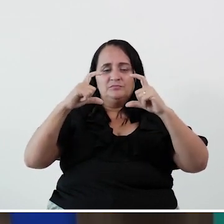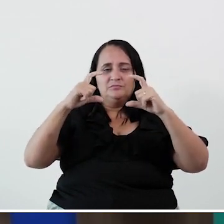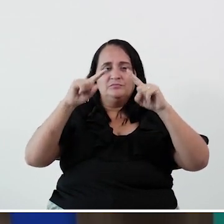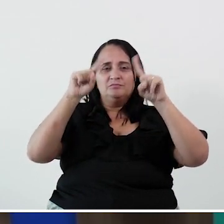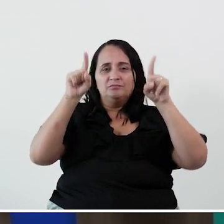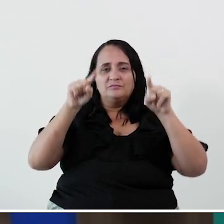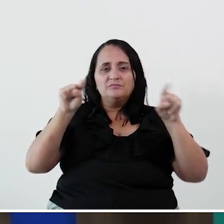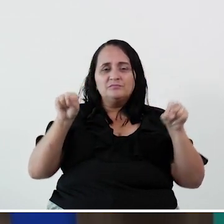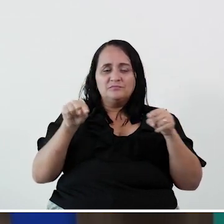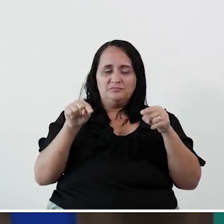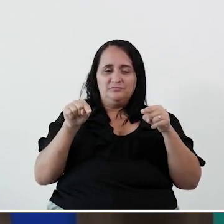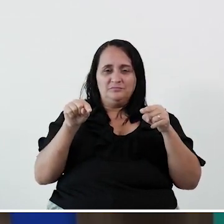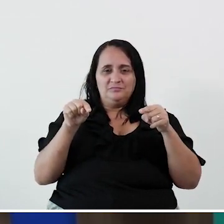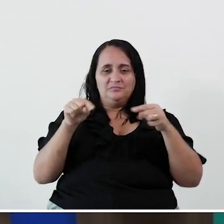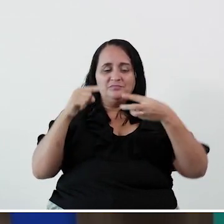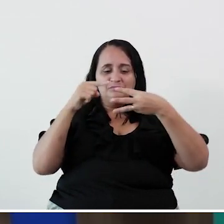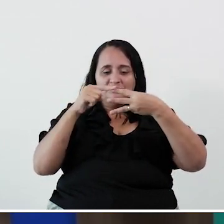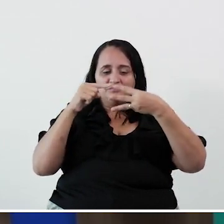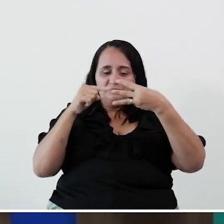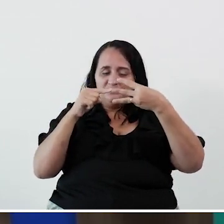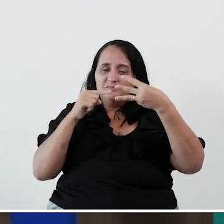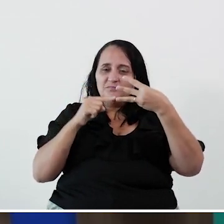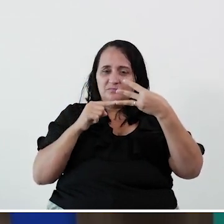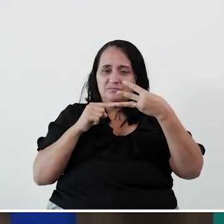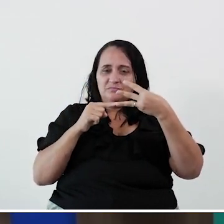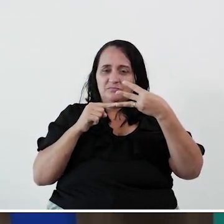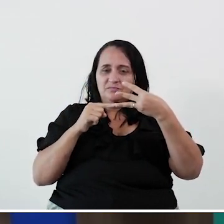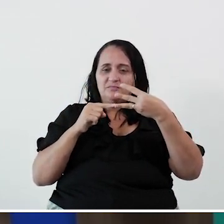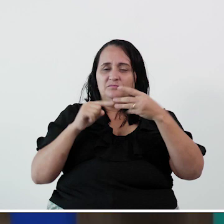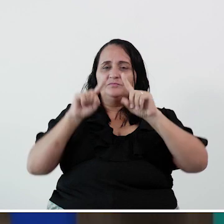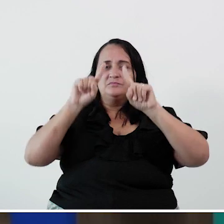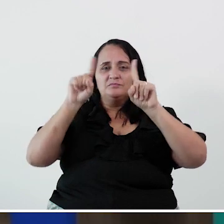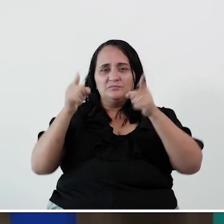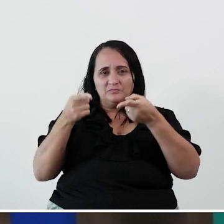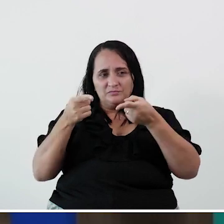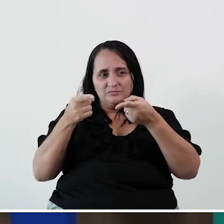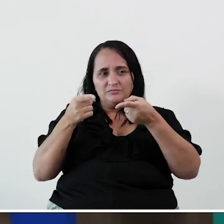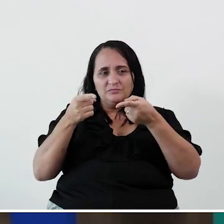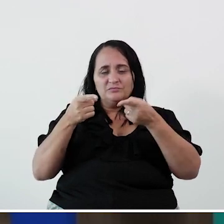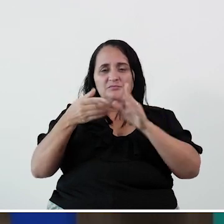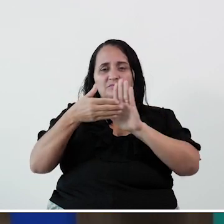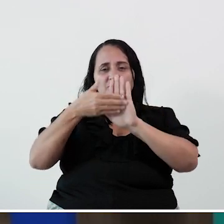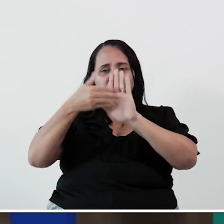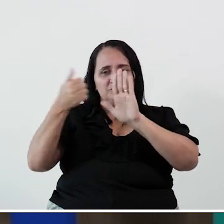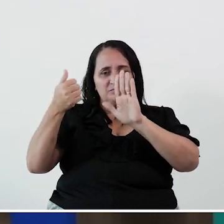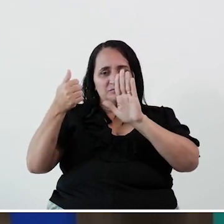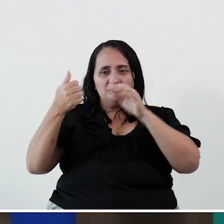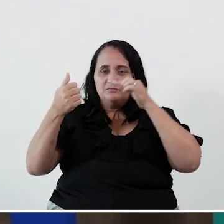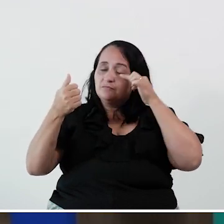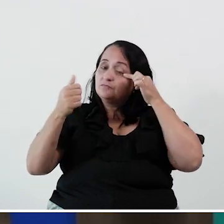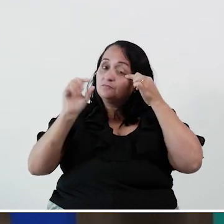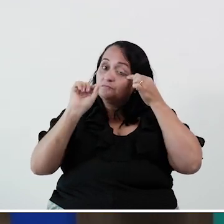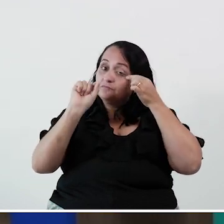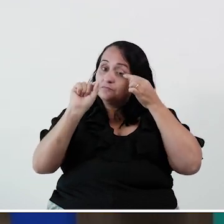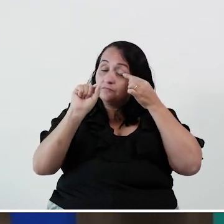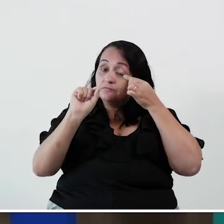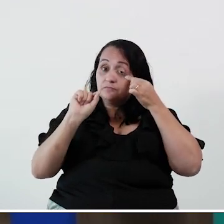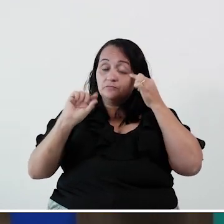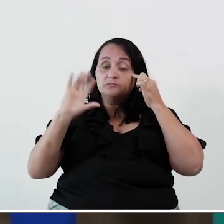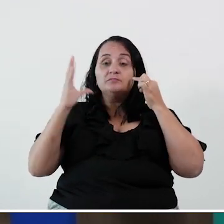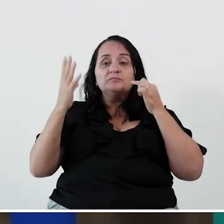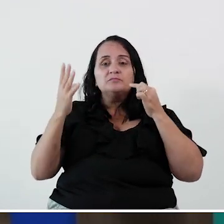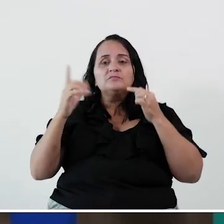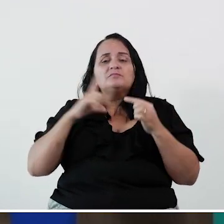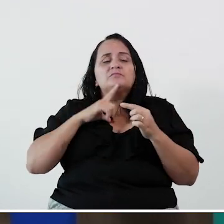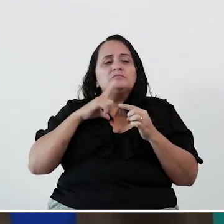colchetes e chaves. Eliminando parênteses aqui, nós percebemos que antes do parêntese